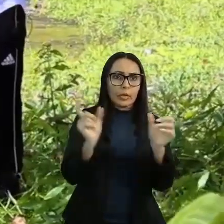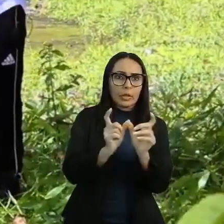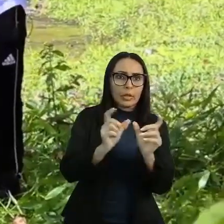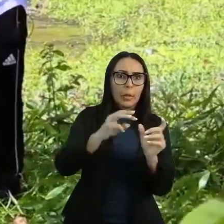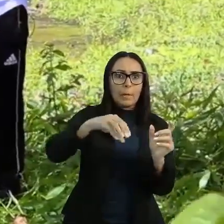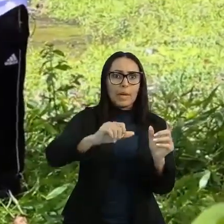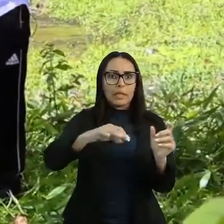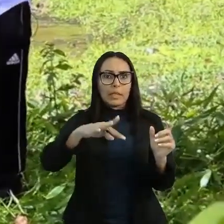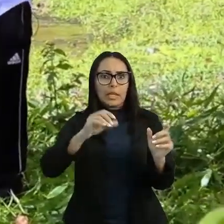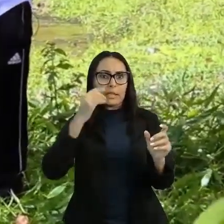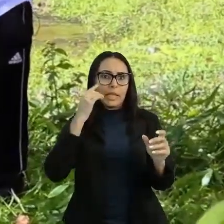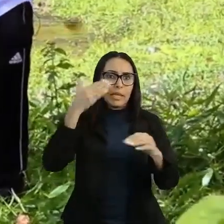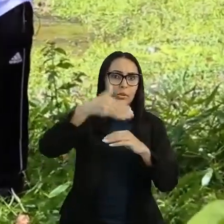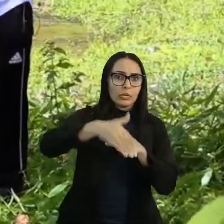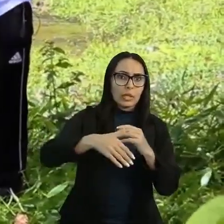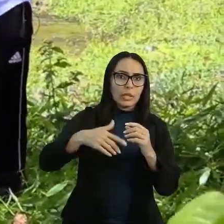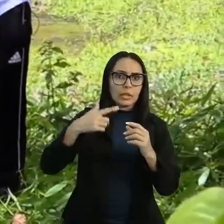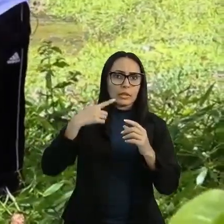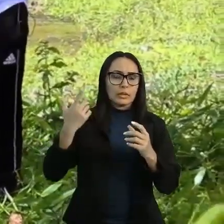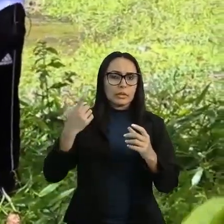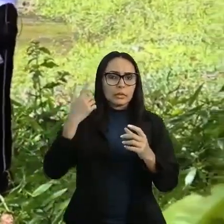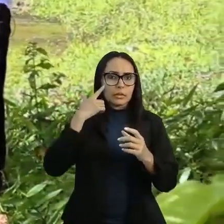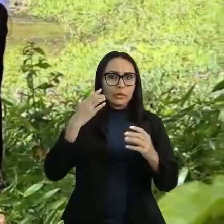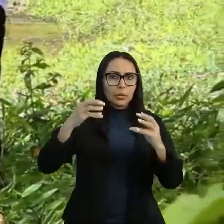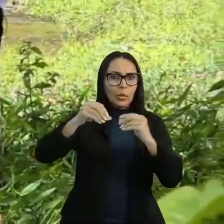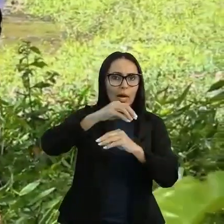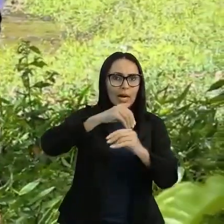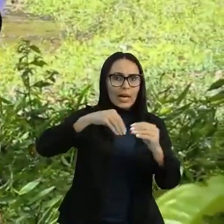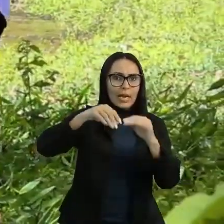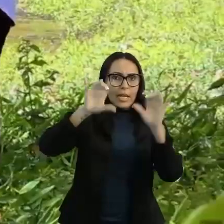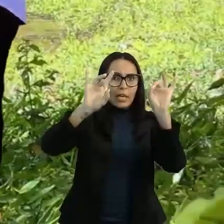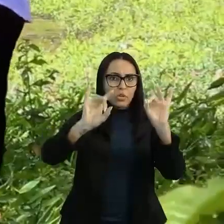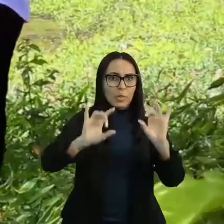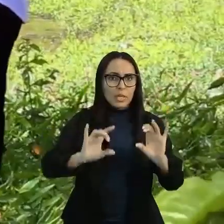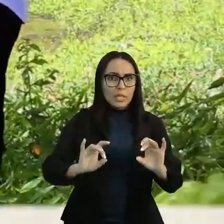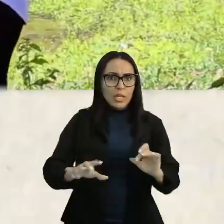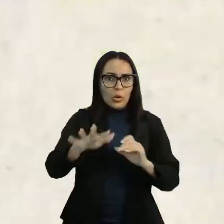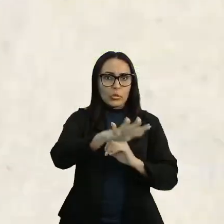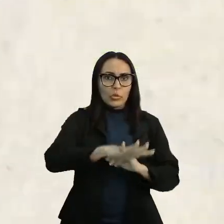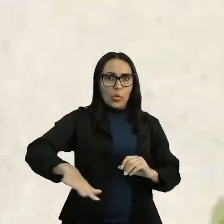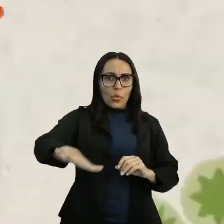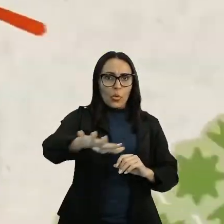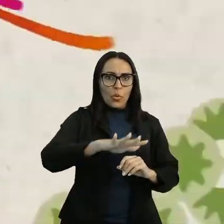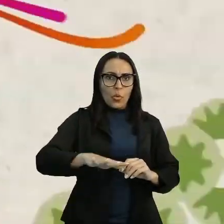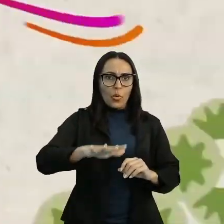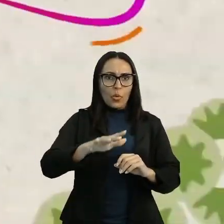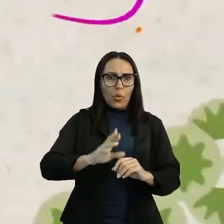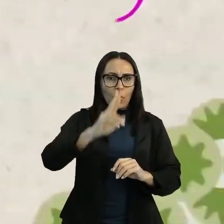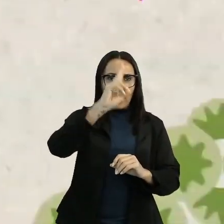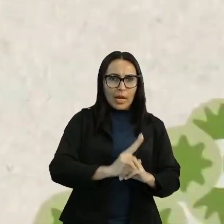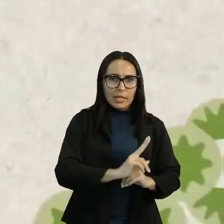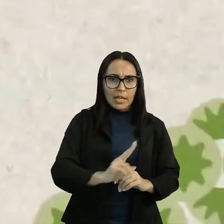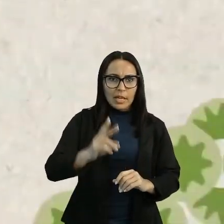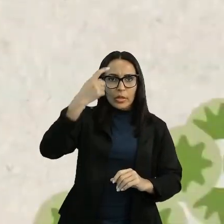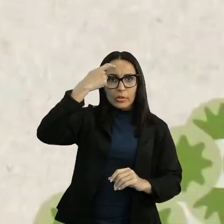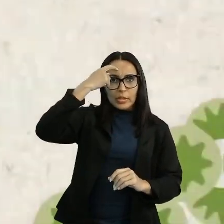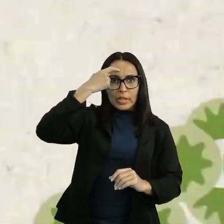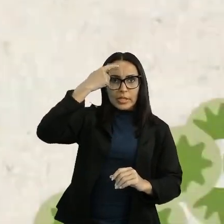eu queria, assim, meio que para fechar, todo mundo aqui tem uma história diferente. Sim. Então aqui, independentemente de qualquer que seja a nacionalidade, o estado que eles